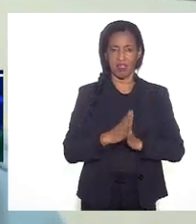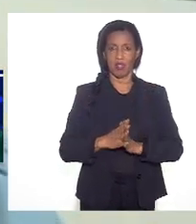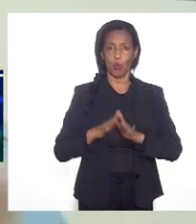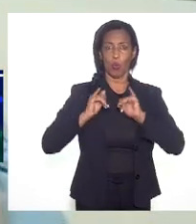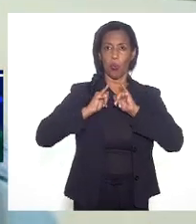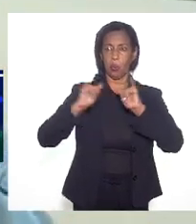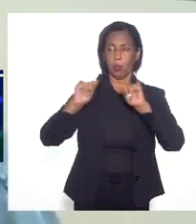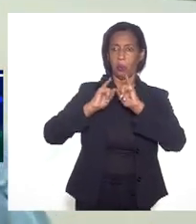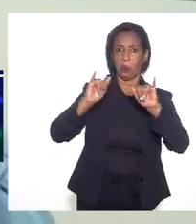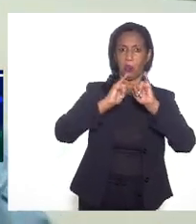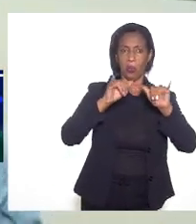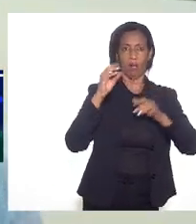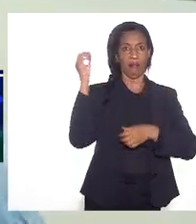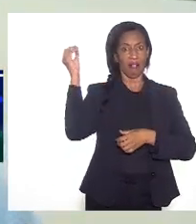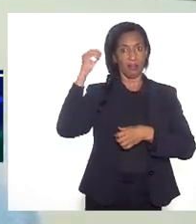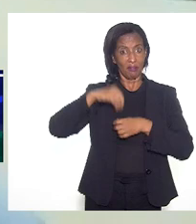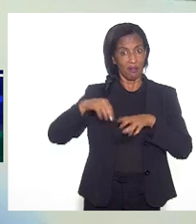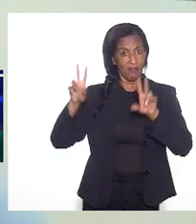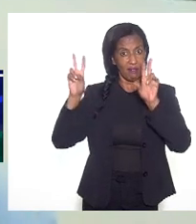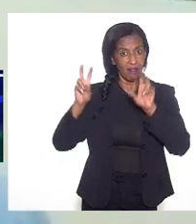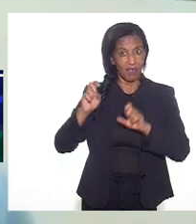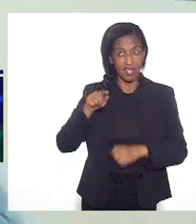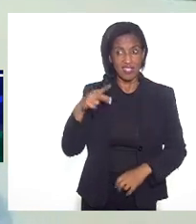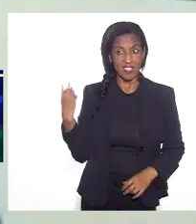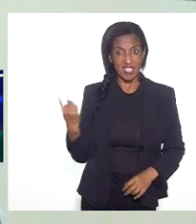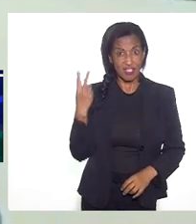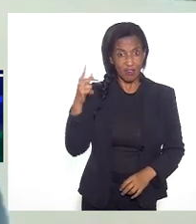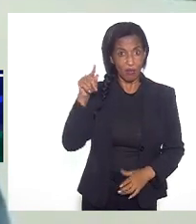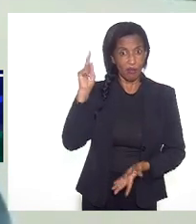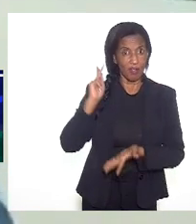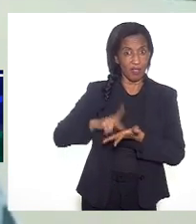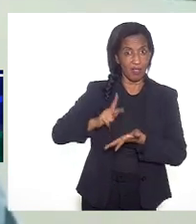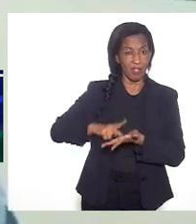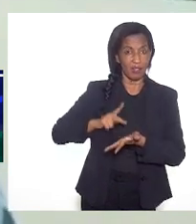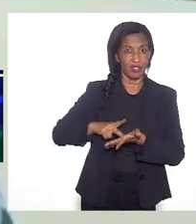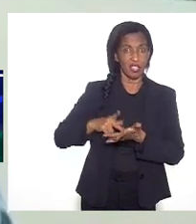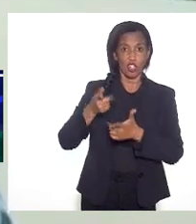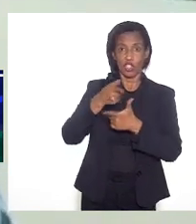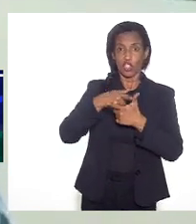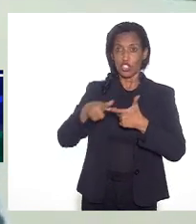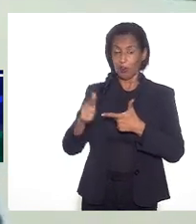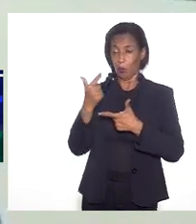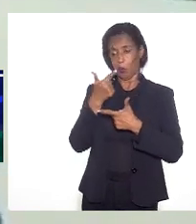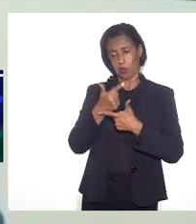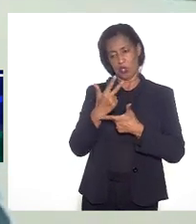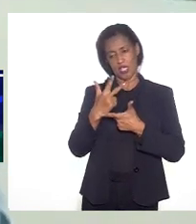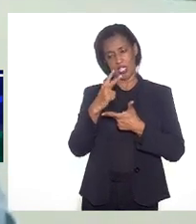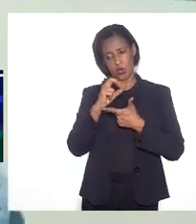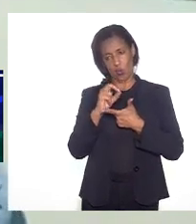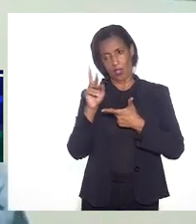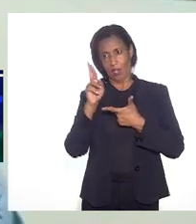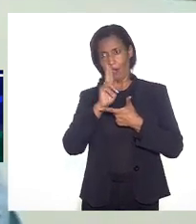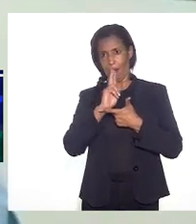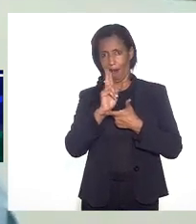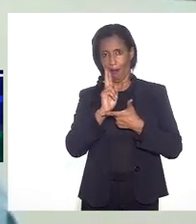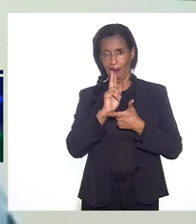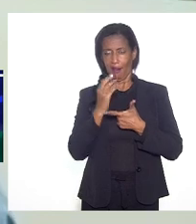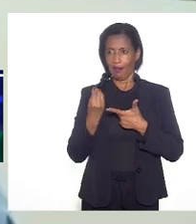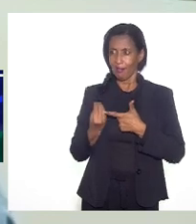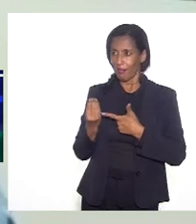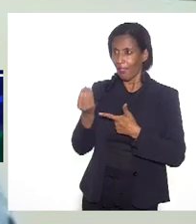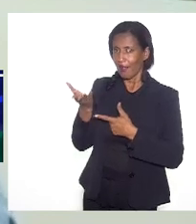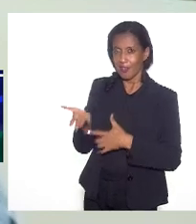publicidade nessa área. Se esse valor for real, dividido por 250 reais,